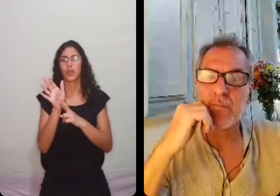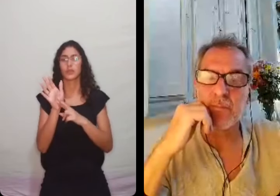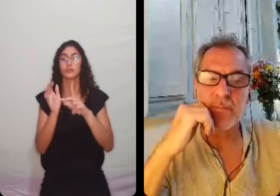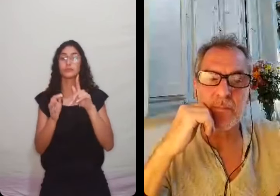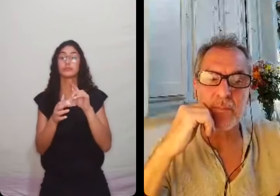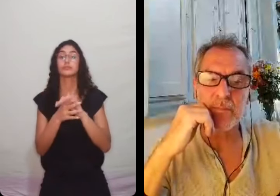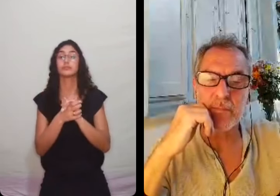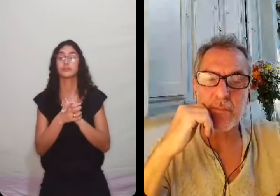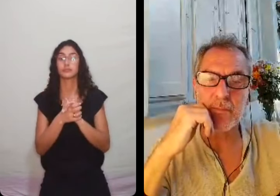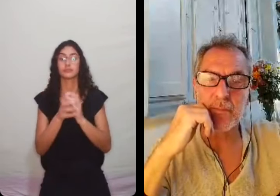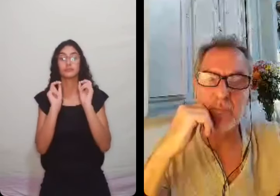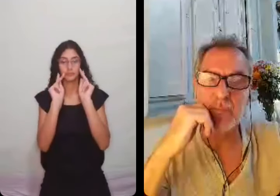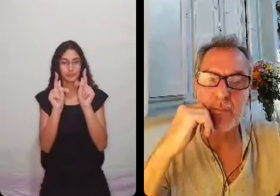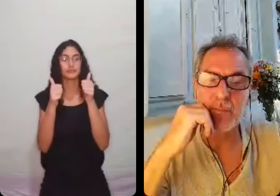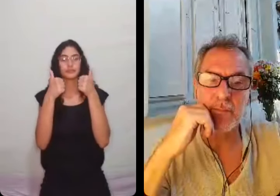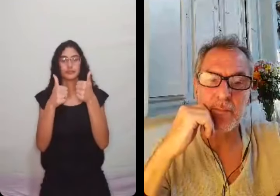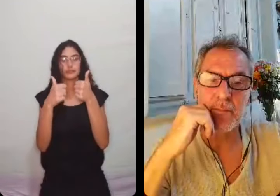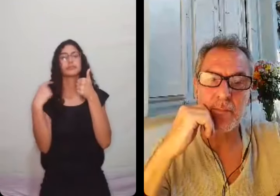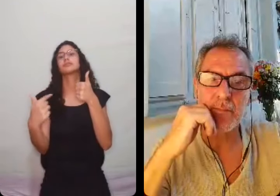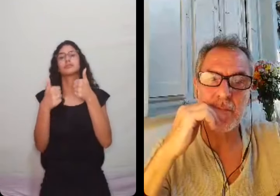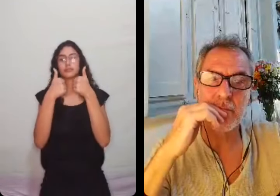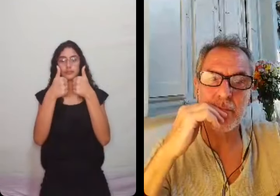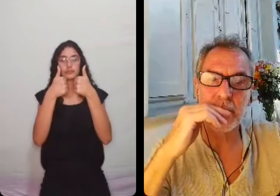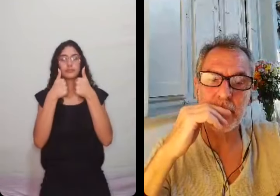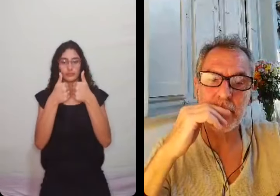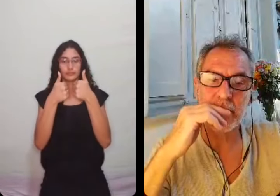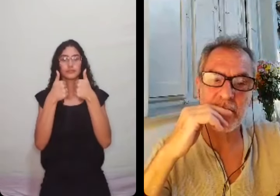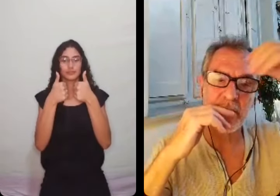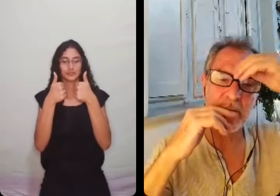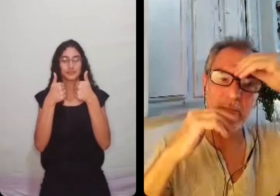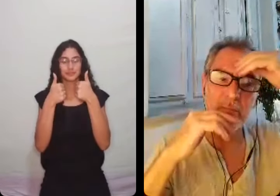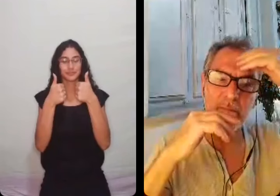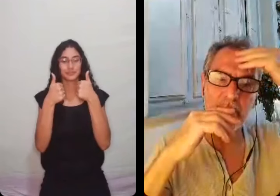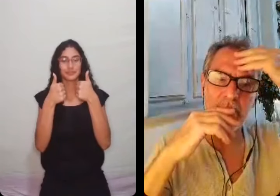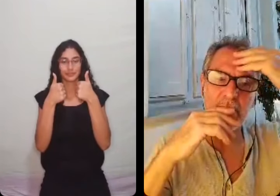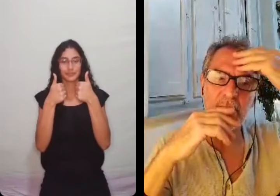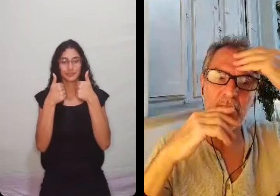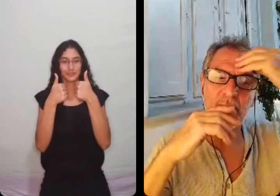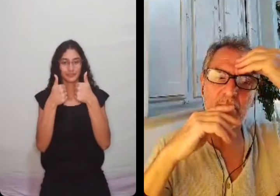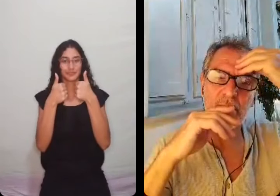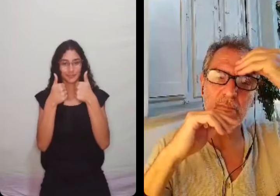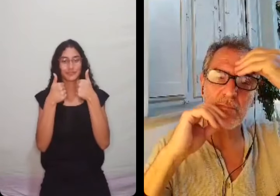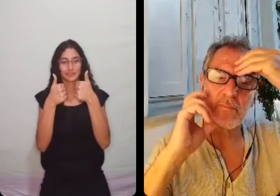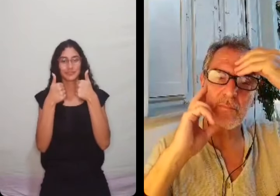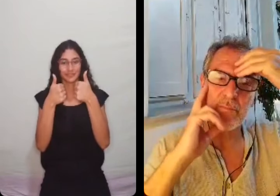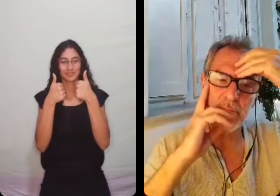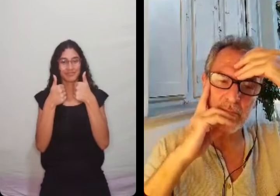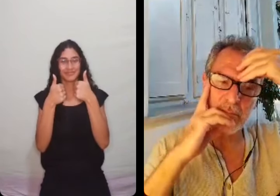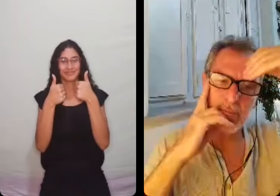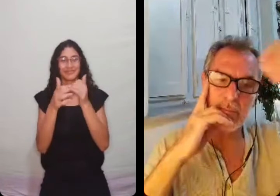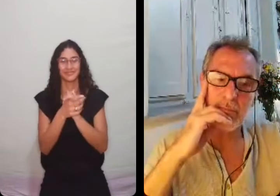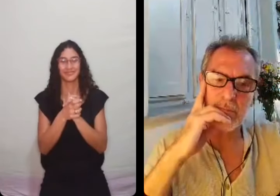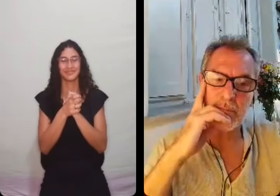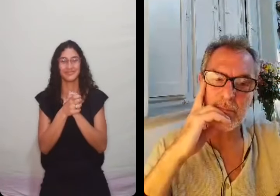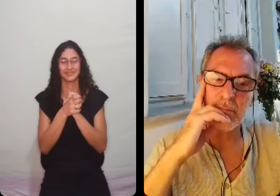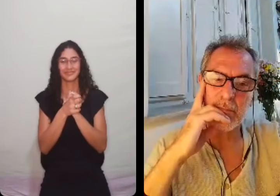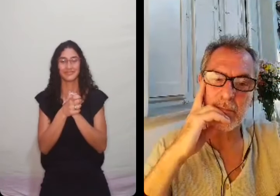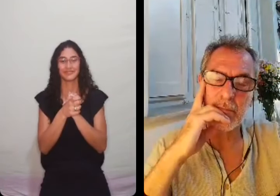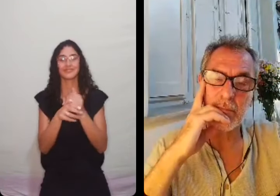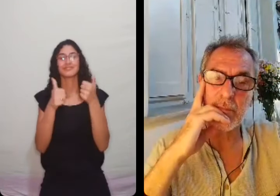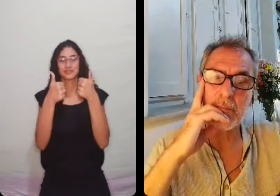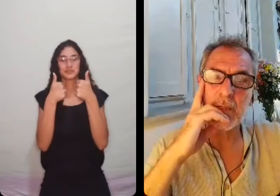está tudo ok? O tempo que a gente está falando. Tudo bem? Está ótimo. Se você tiver algum desconforto,